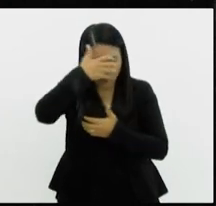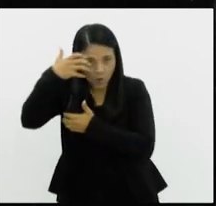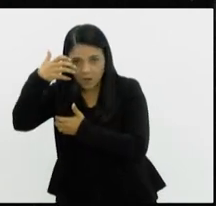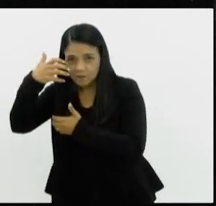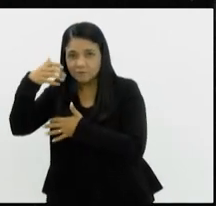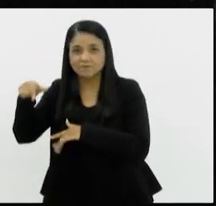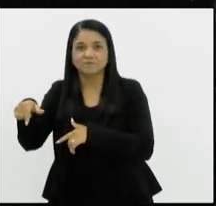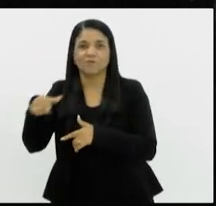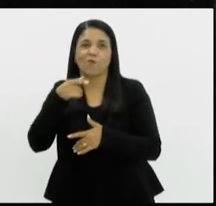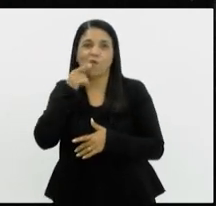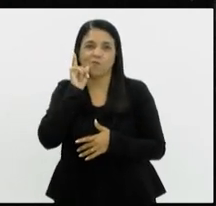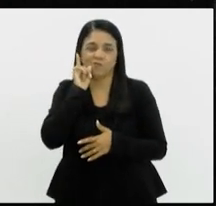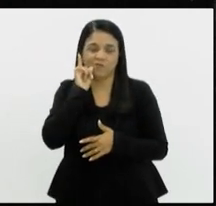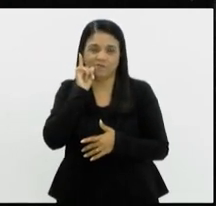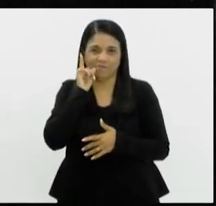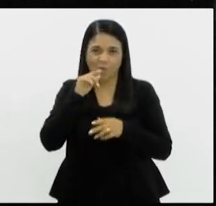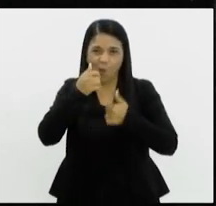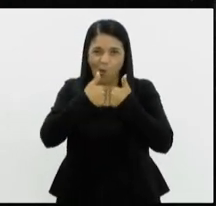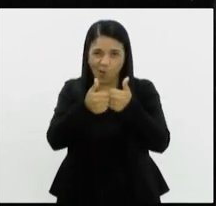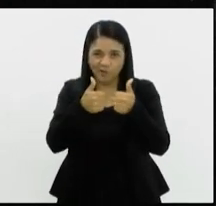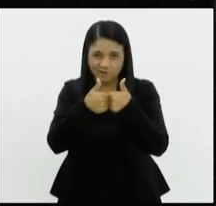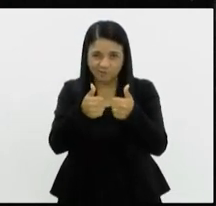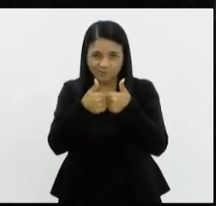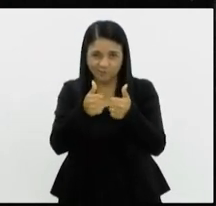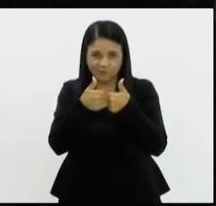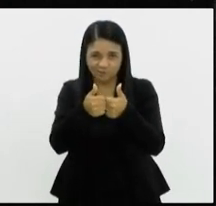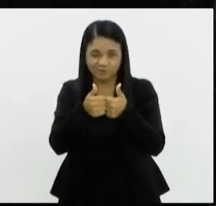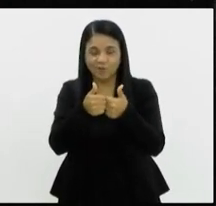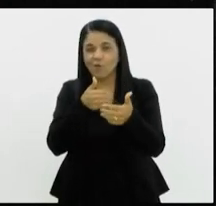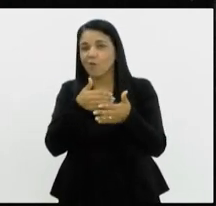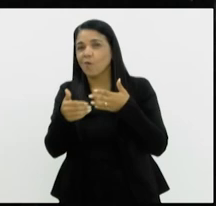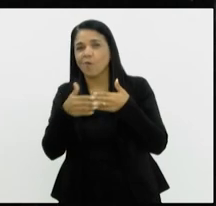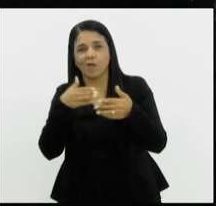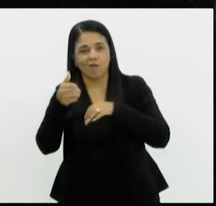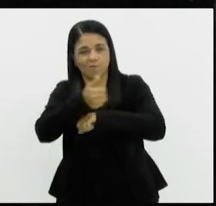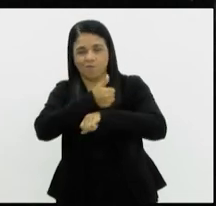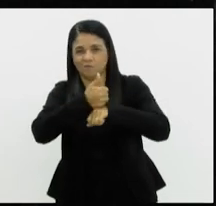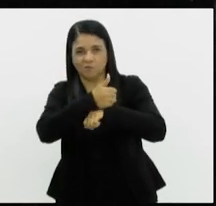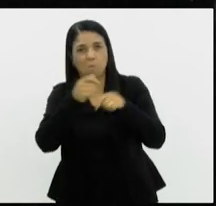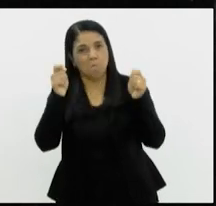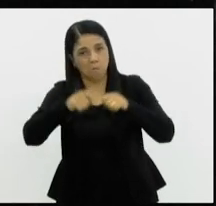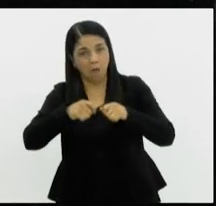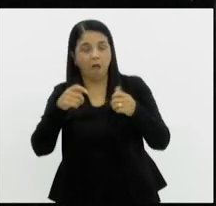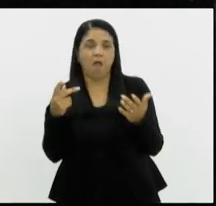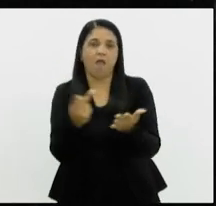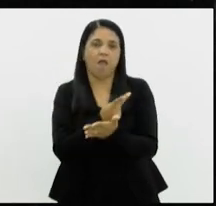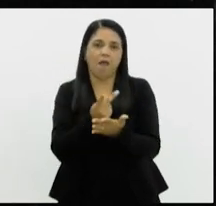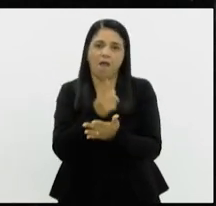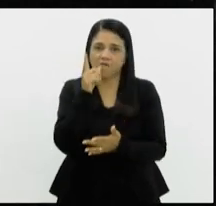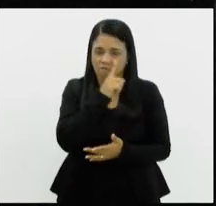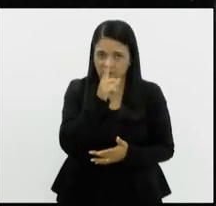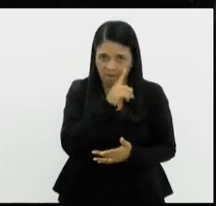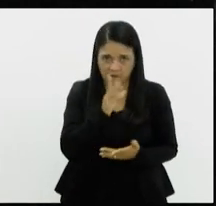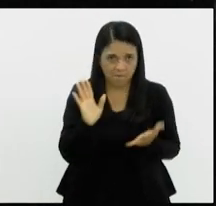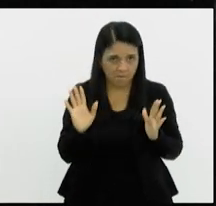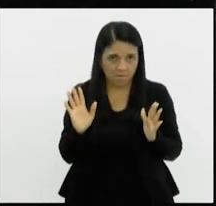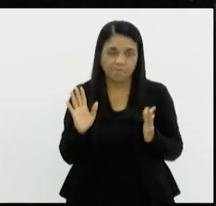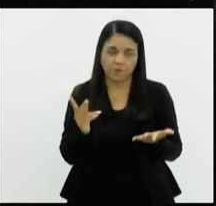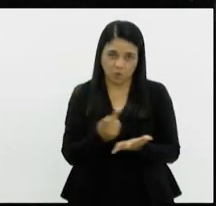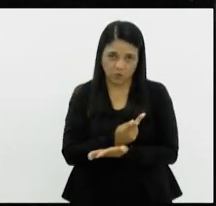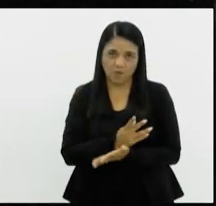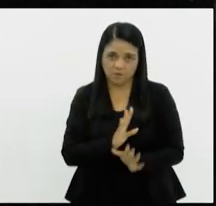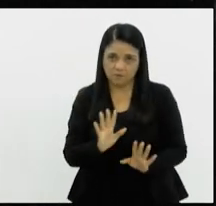falar de um ato que de repente como qualquer profissional pode cometer um erro então fica